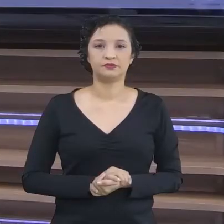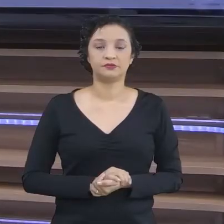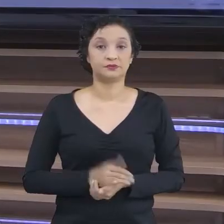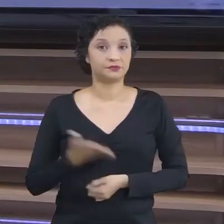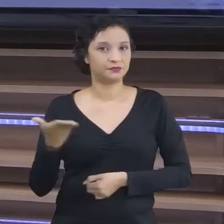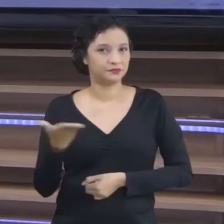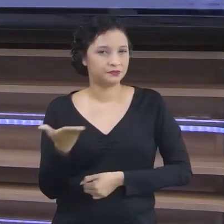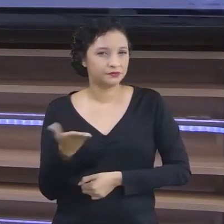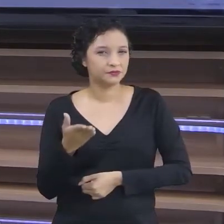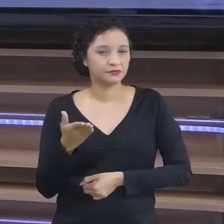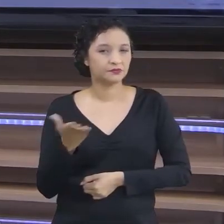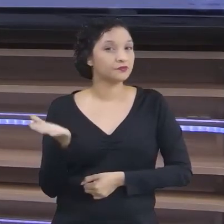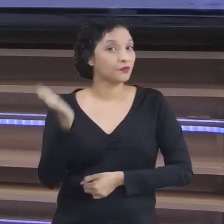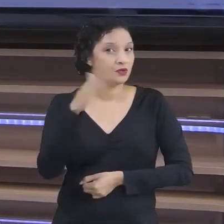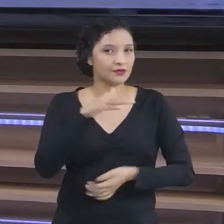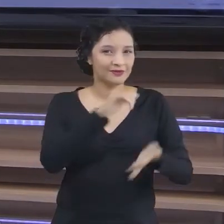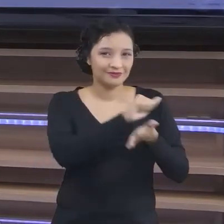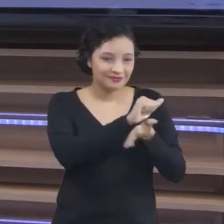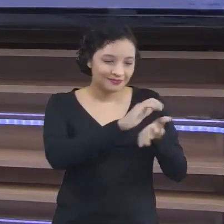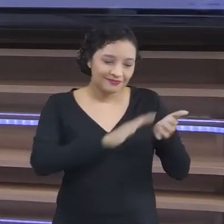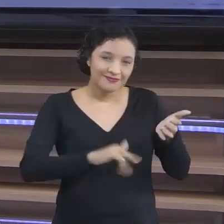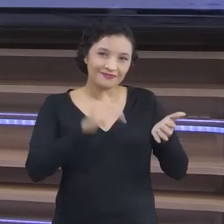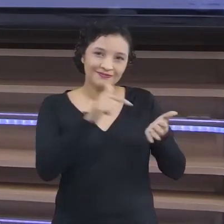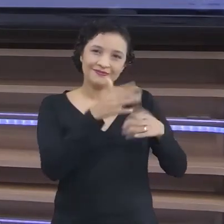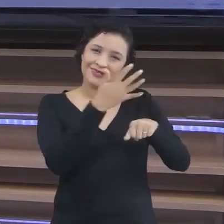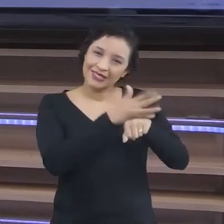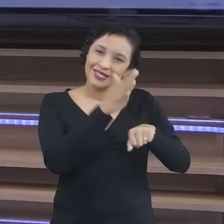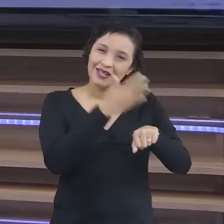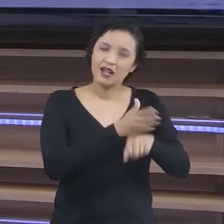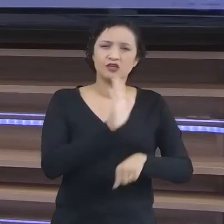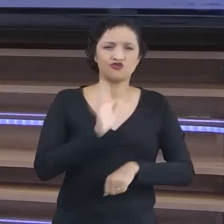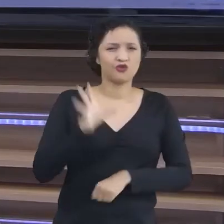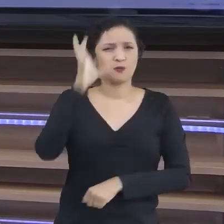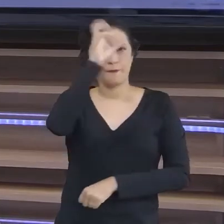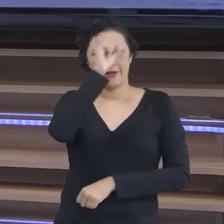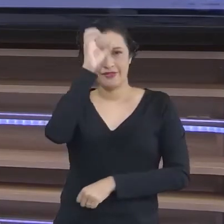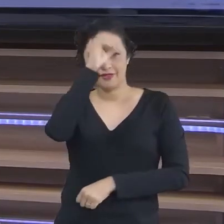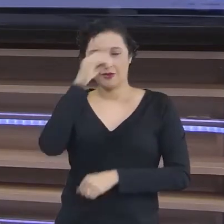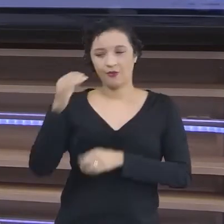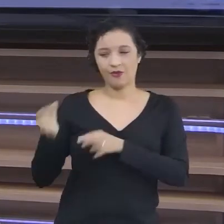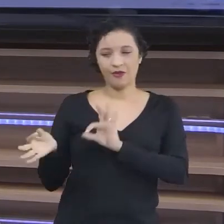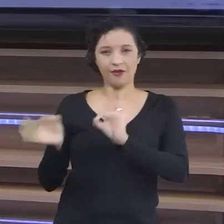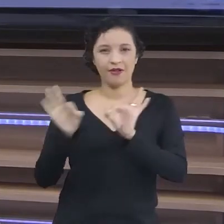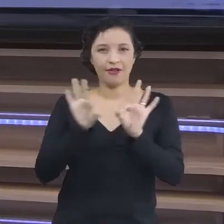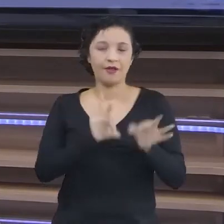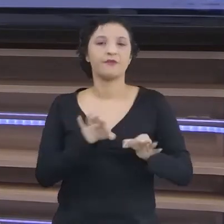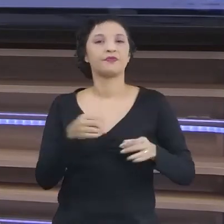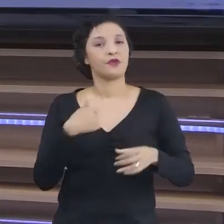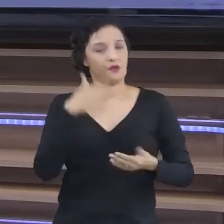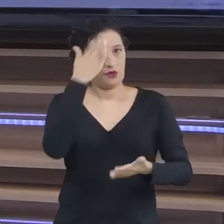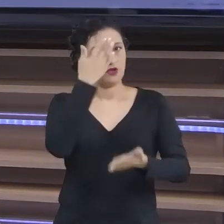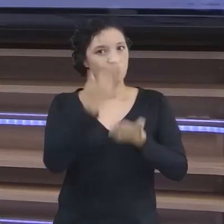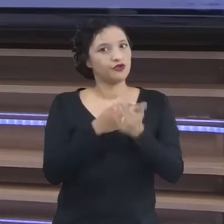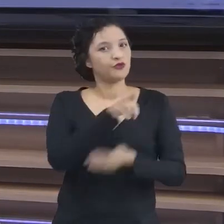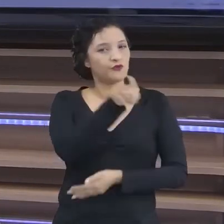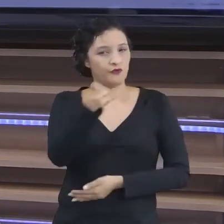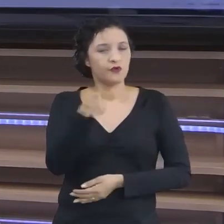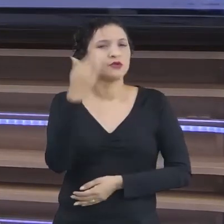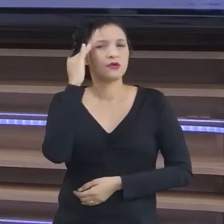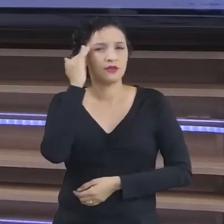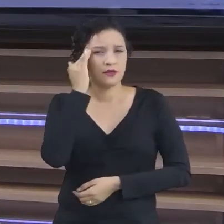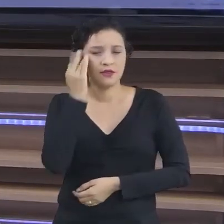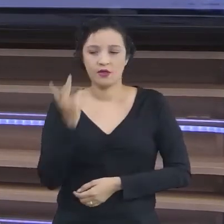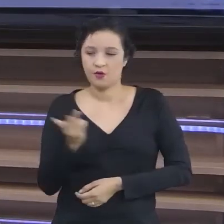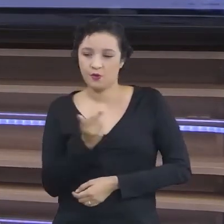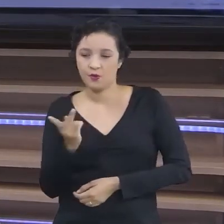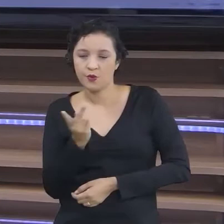Agora, a gente vai exercitar um pouquinho do tudo que a gente viu hoje. E eu creio que vocês entenderam os dois sentidos.